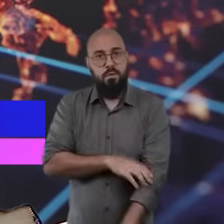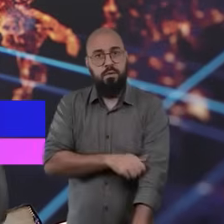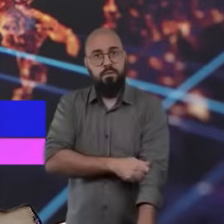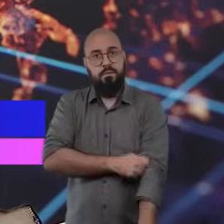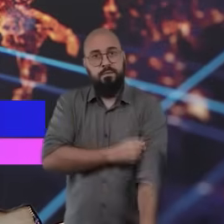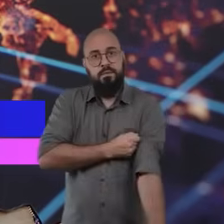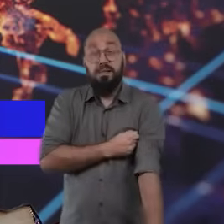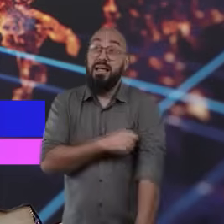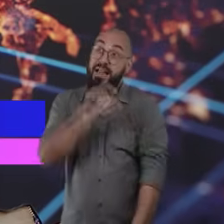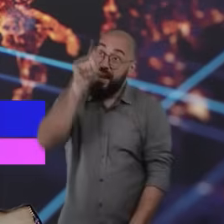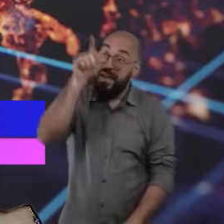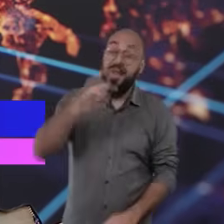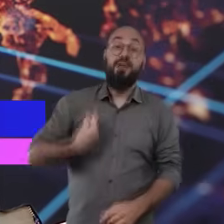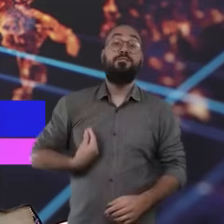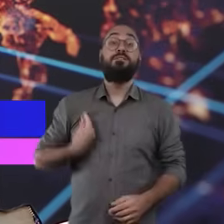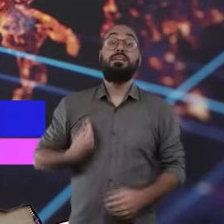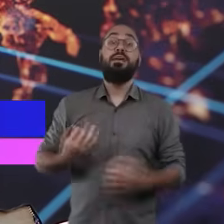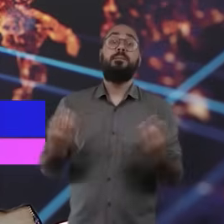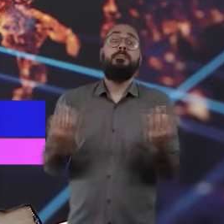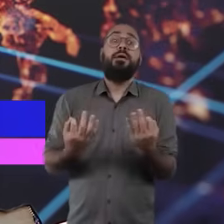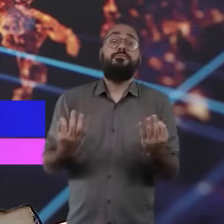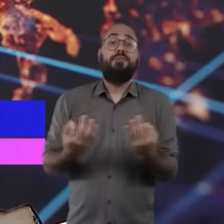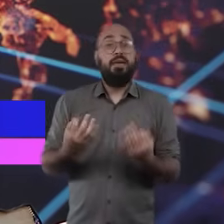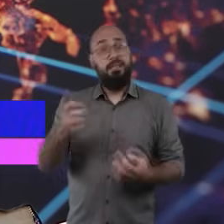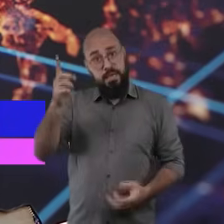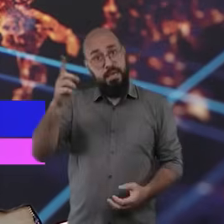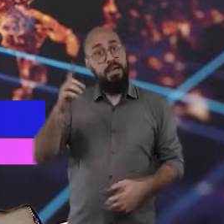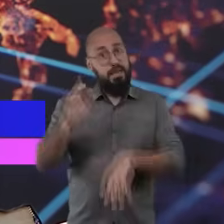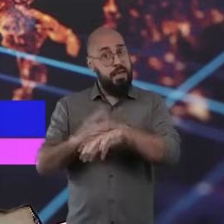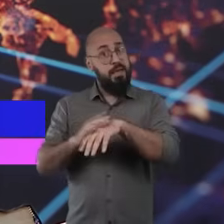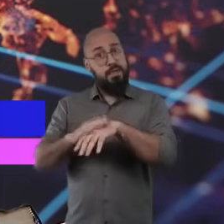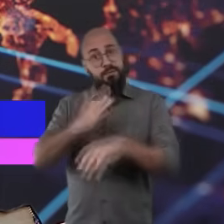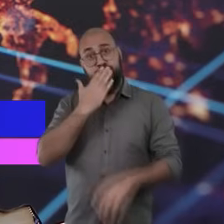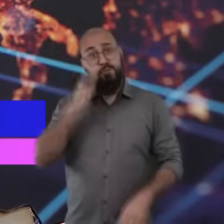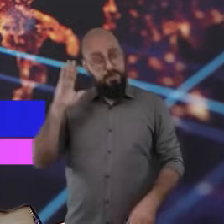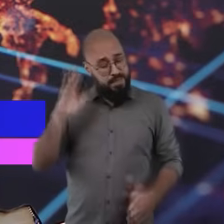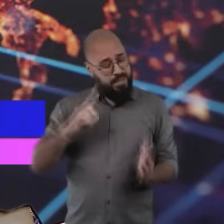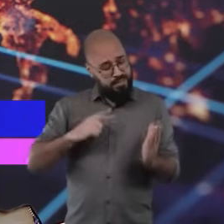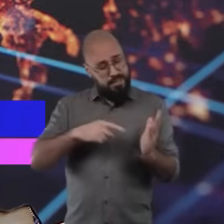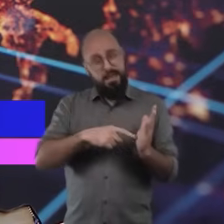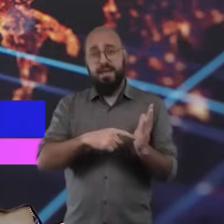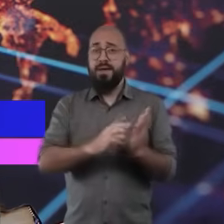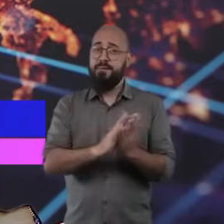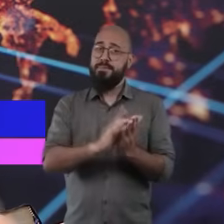é uma vida perfeita e que Deus promete para você. Ah, meu amigo, minha